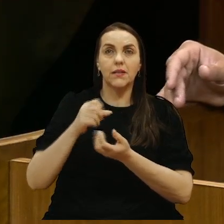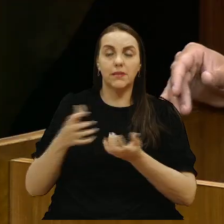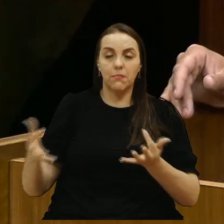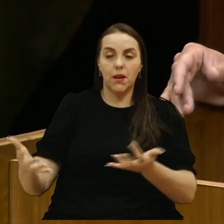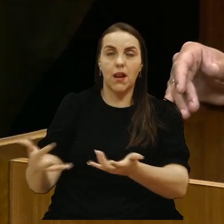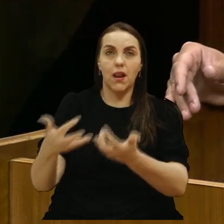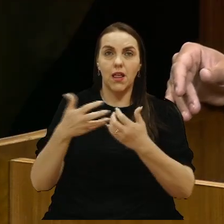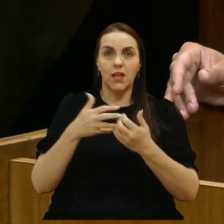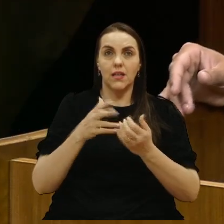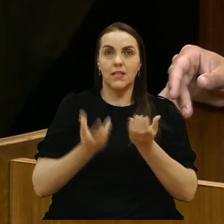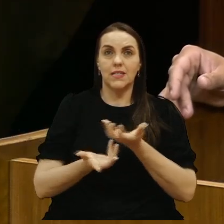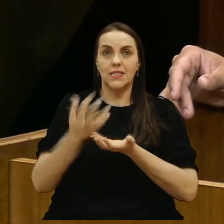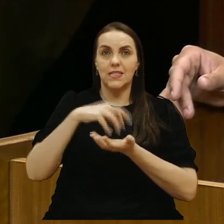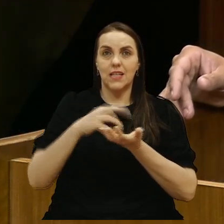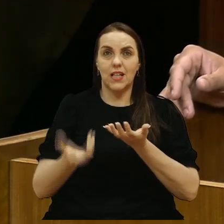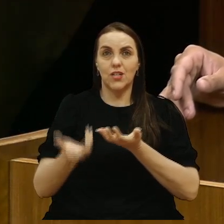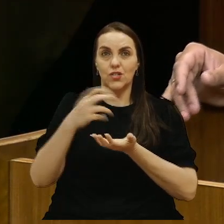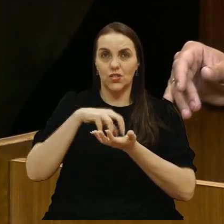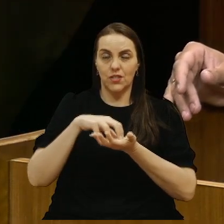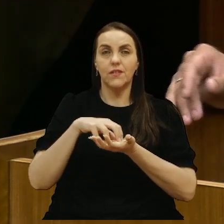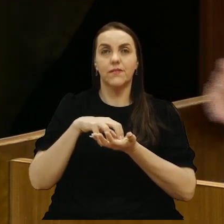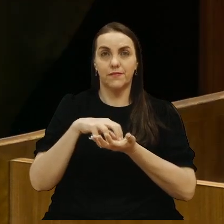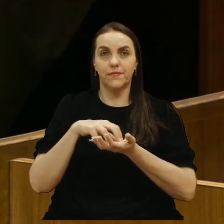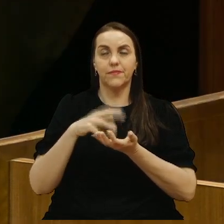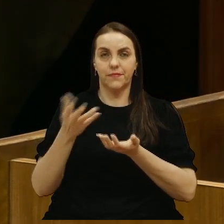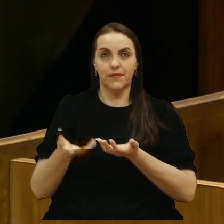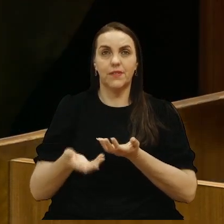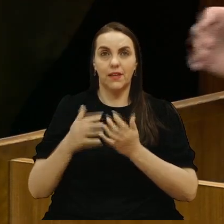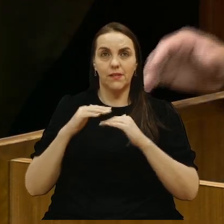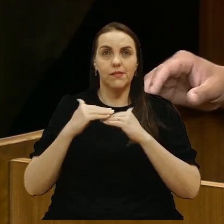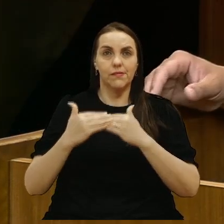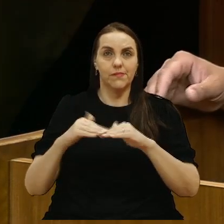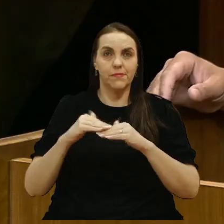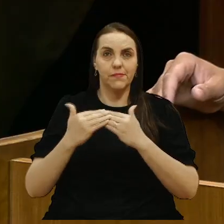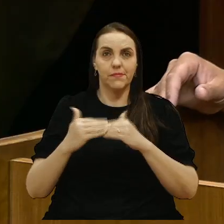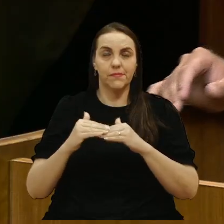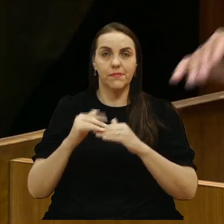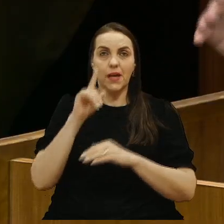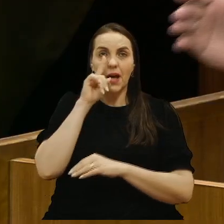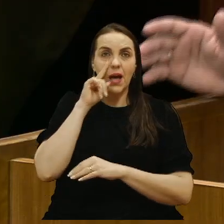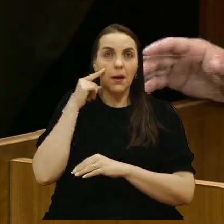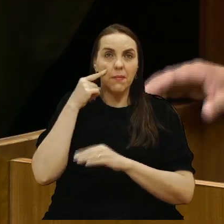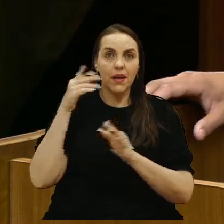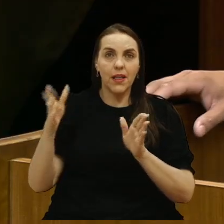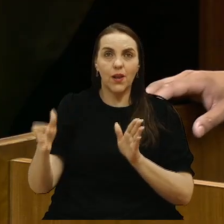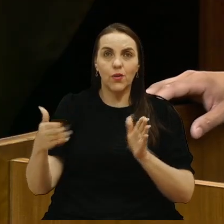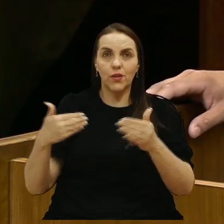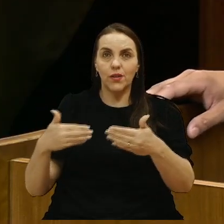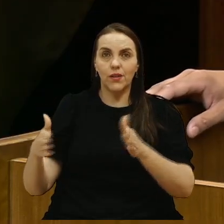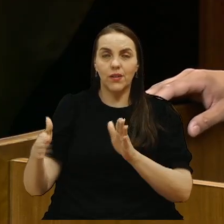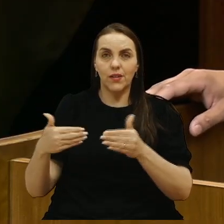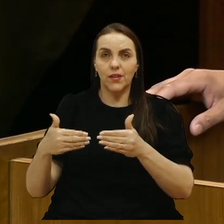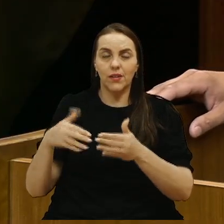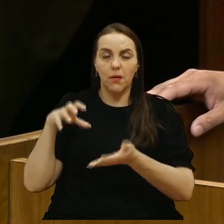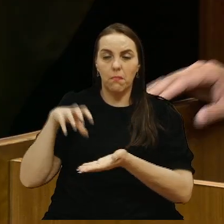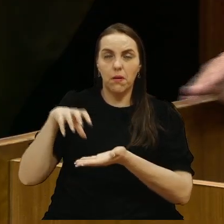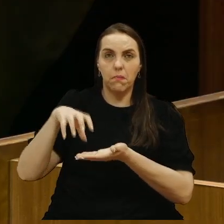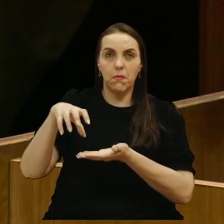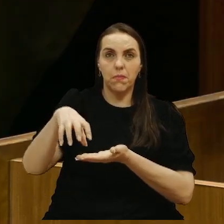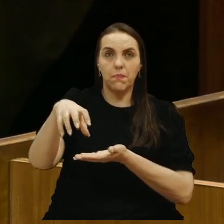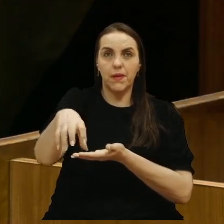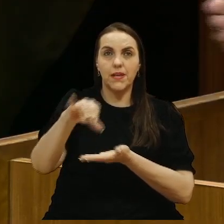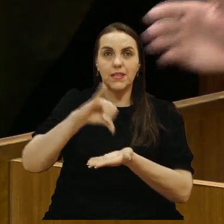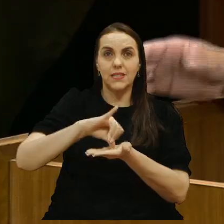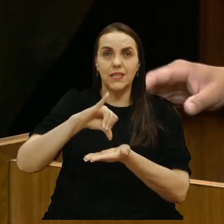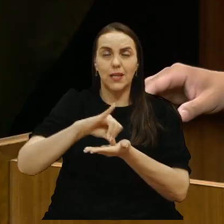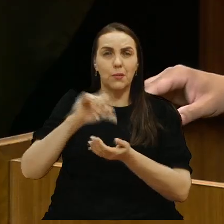coleta seletiva mecanizada. Então, naqueles containers amarelos, basicamente que é espalhado nessa região central, vai o